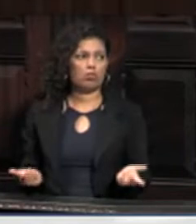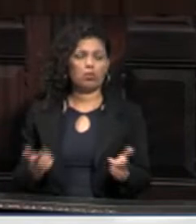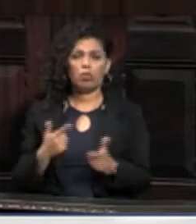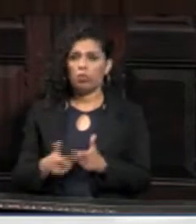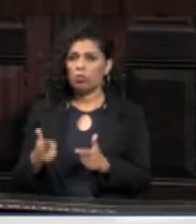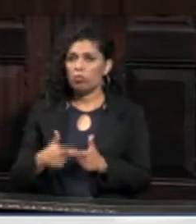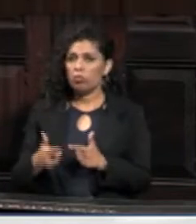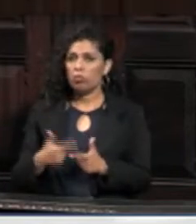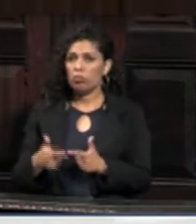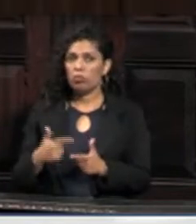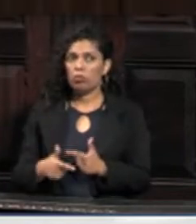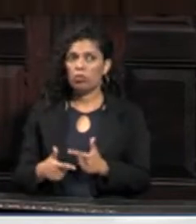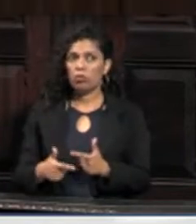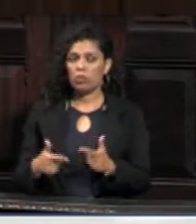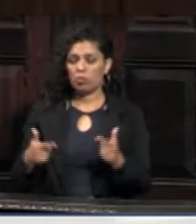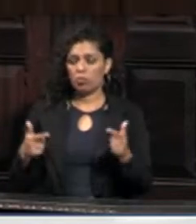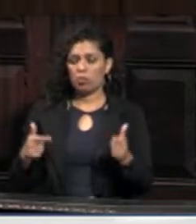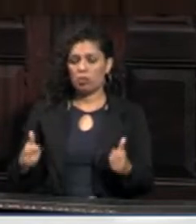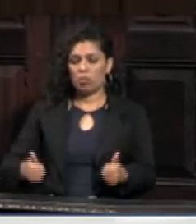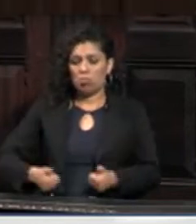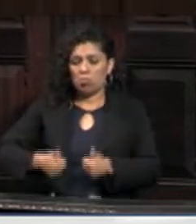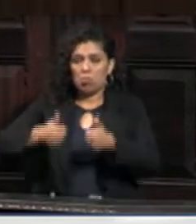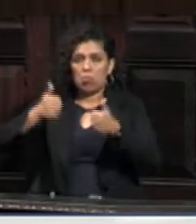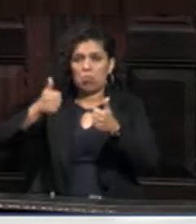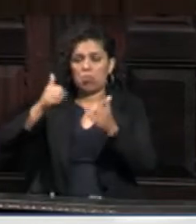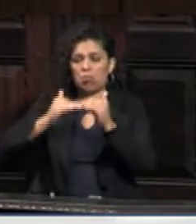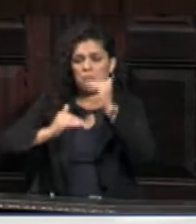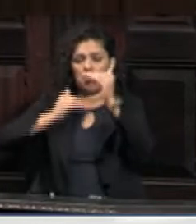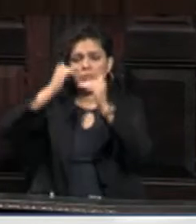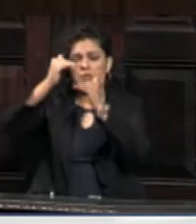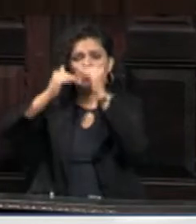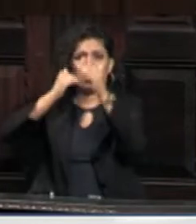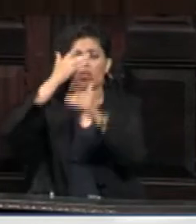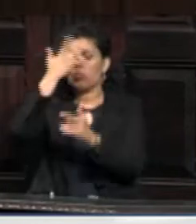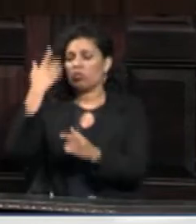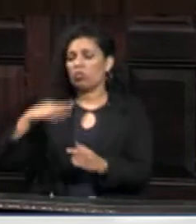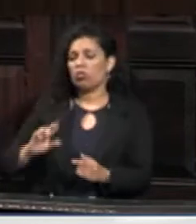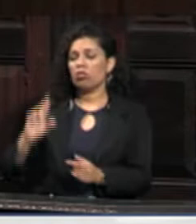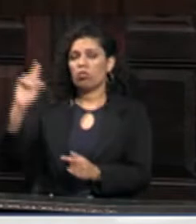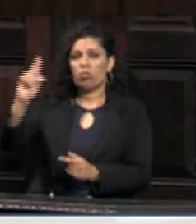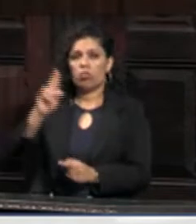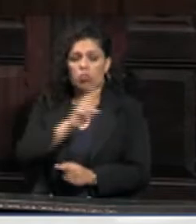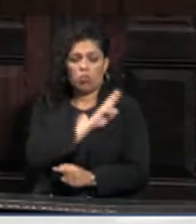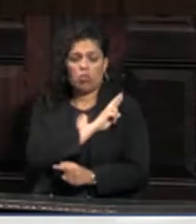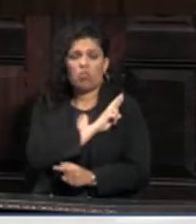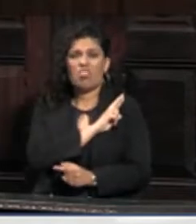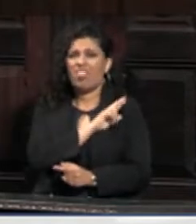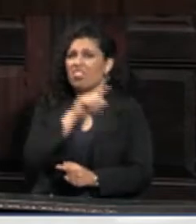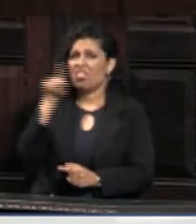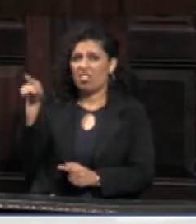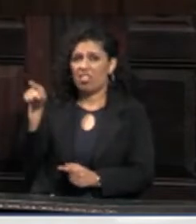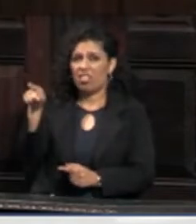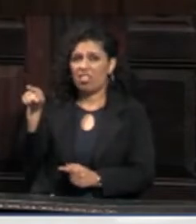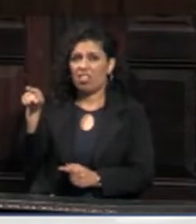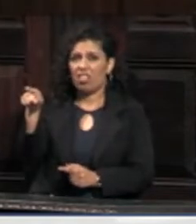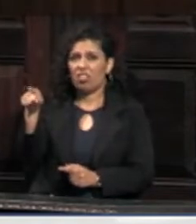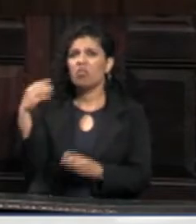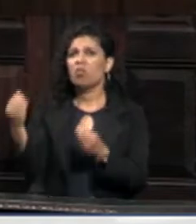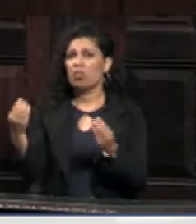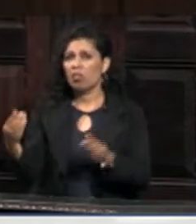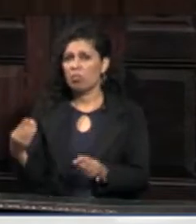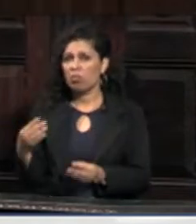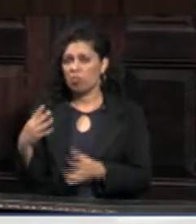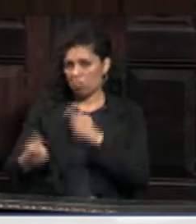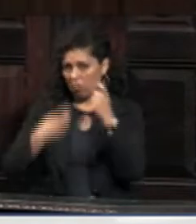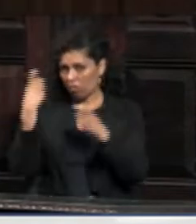que os nossos gestores, eles querem que fique desse jeito. Eles querem que fique desse jeito.